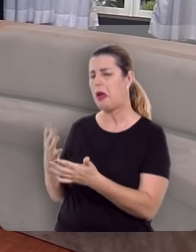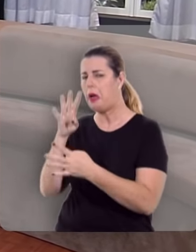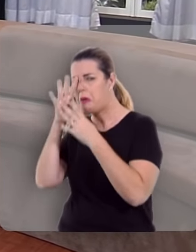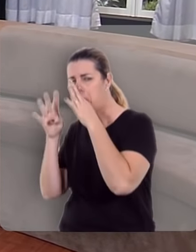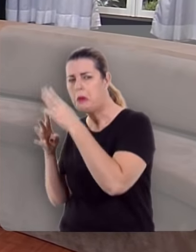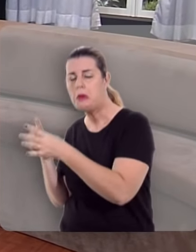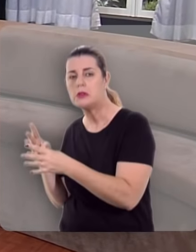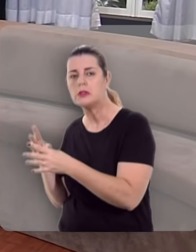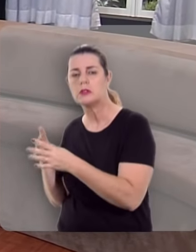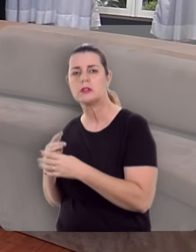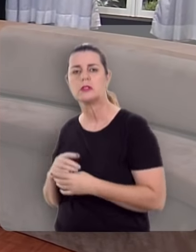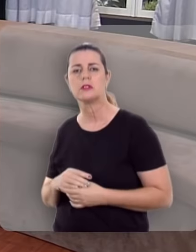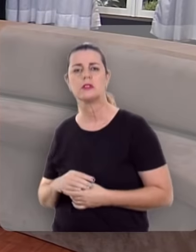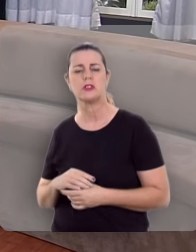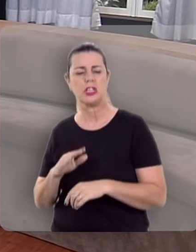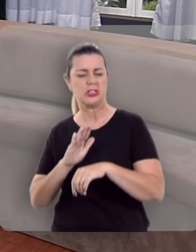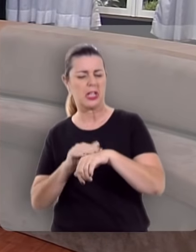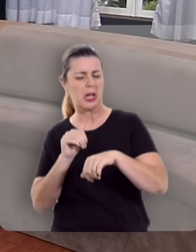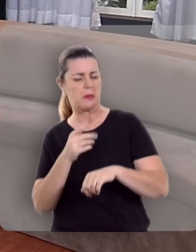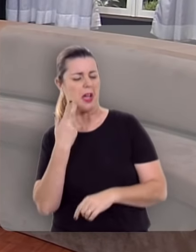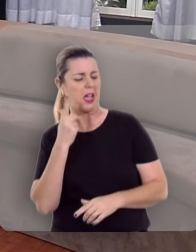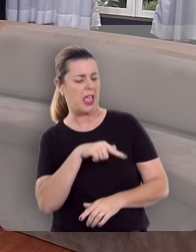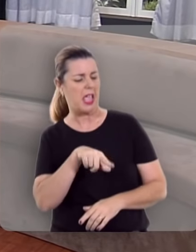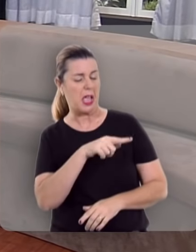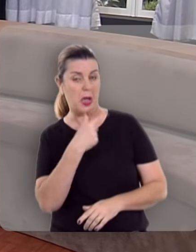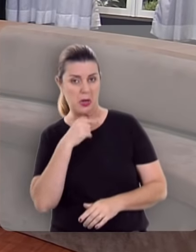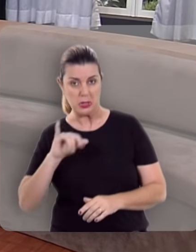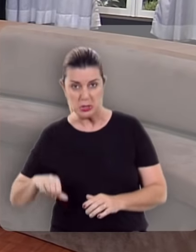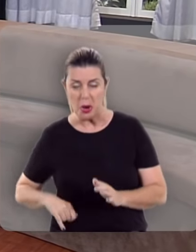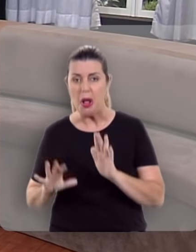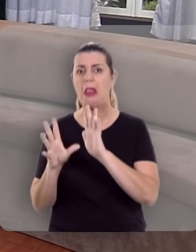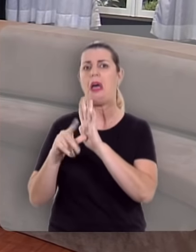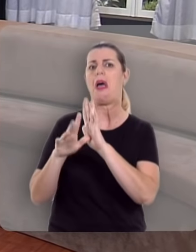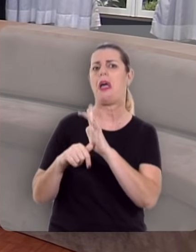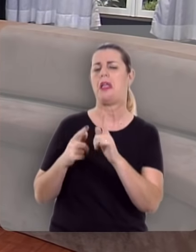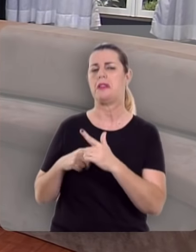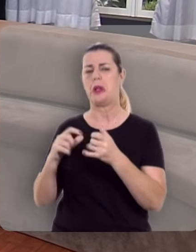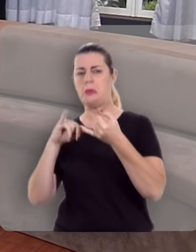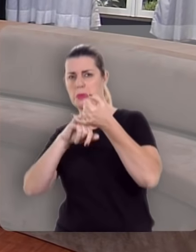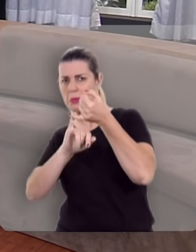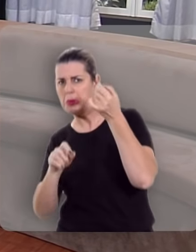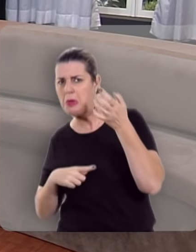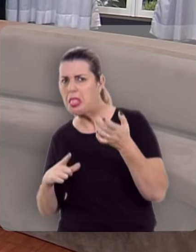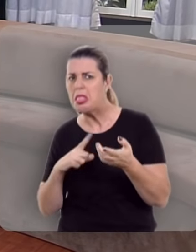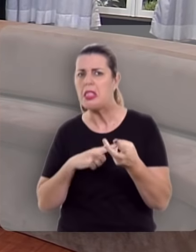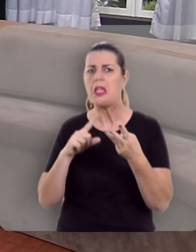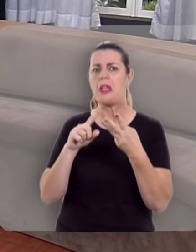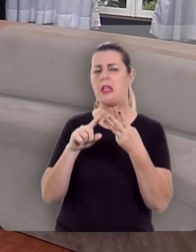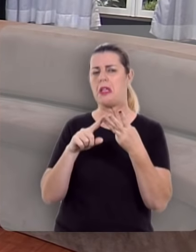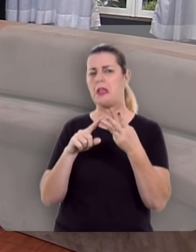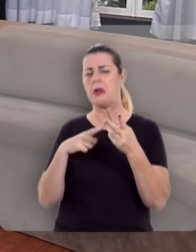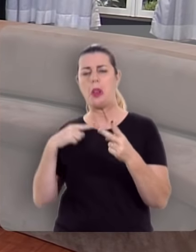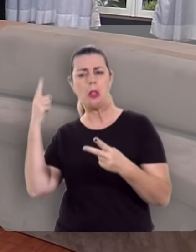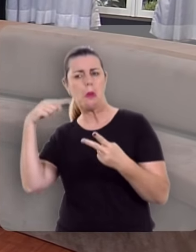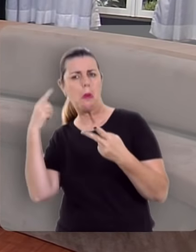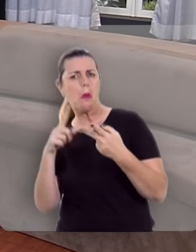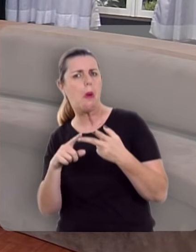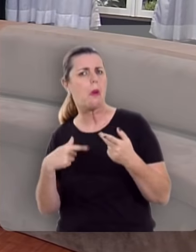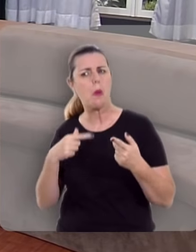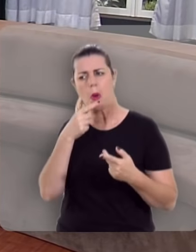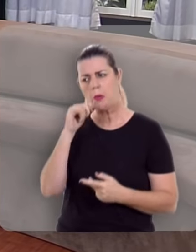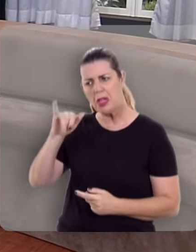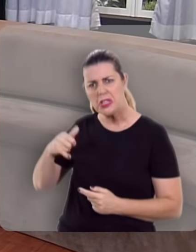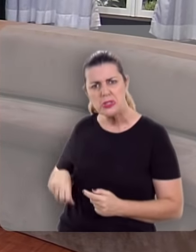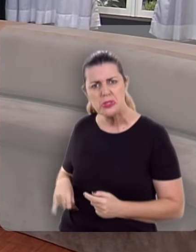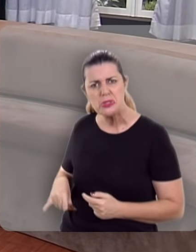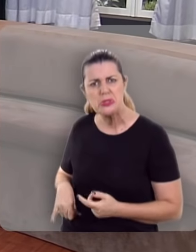assacaram contra Jó os mais pesados libelos acusatórios. Chamaram Jó de ladrão, chamaram